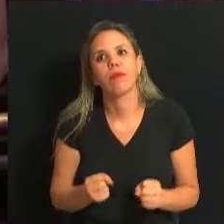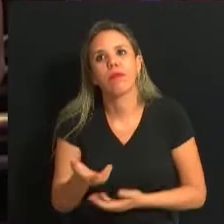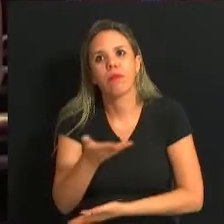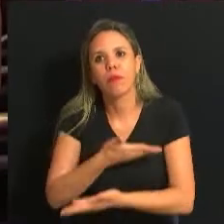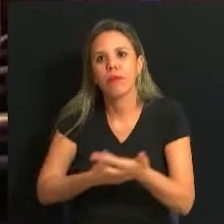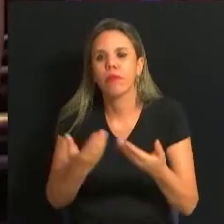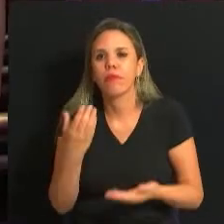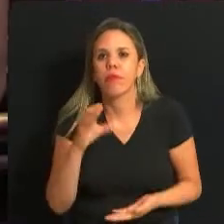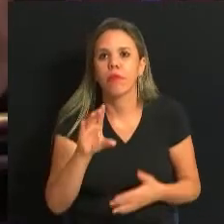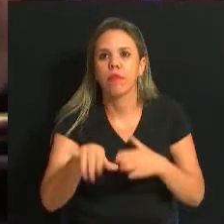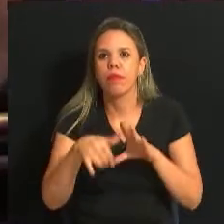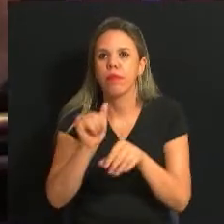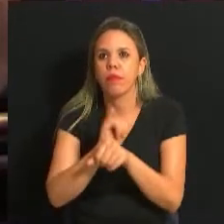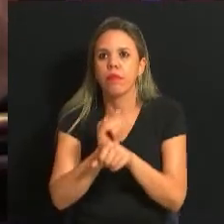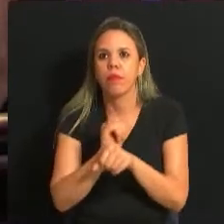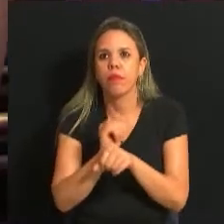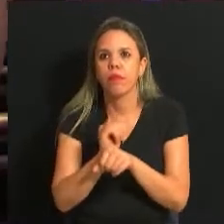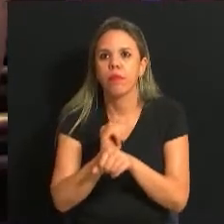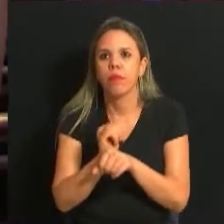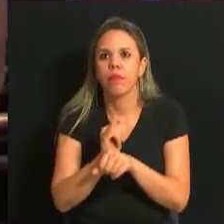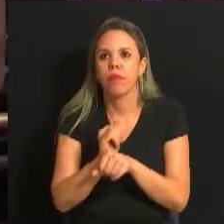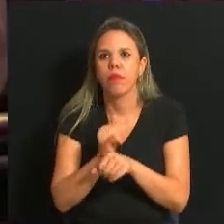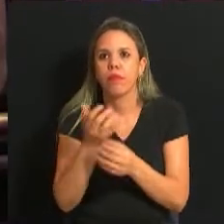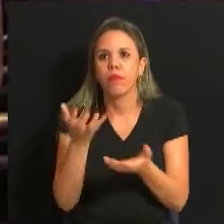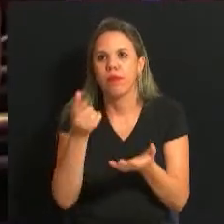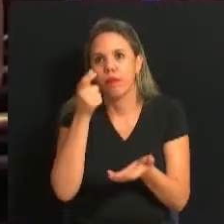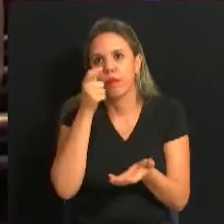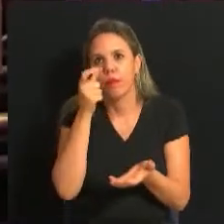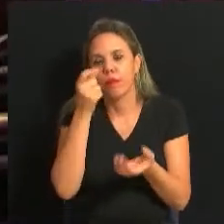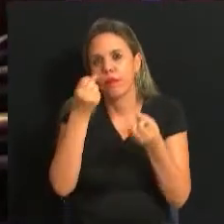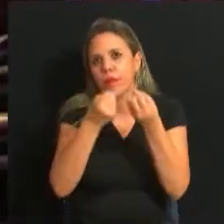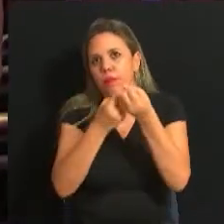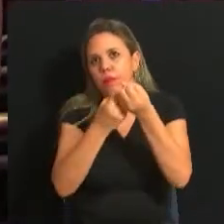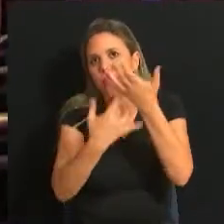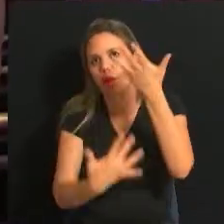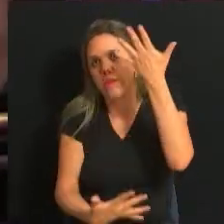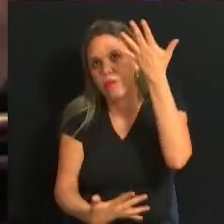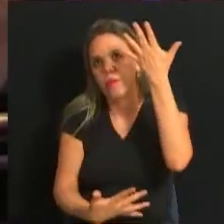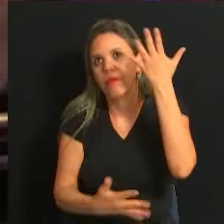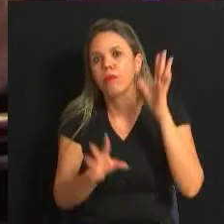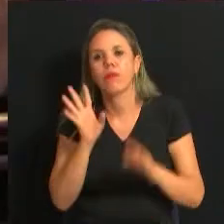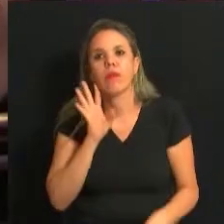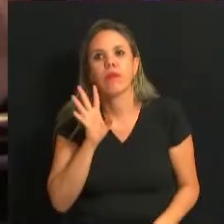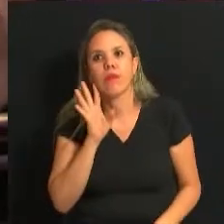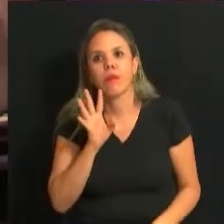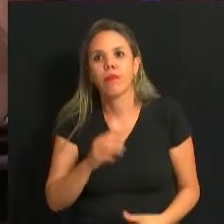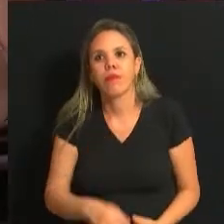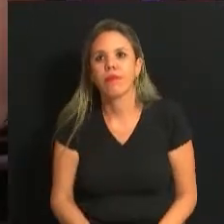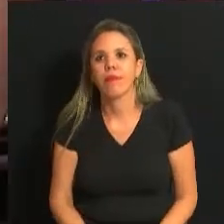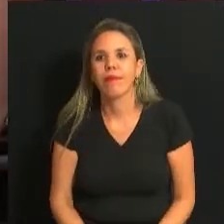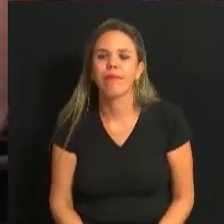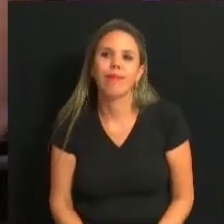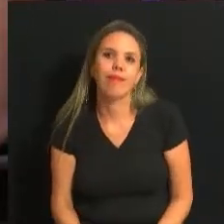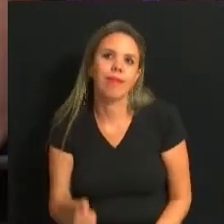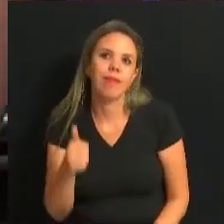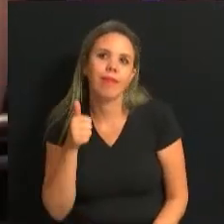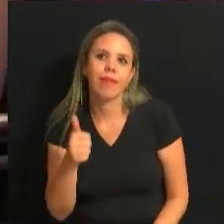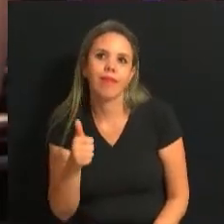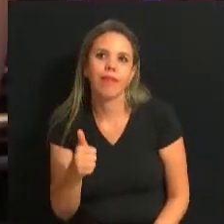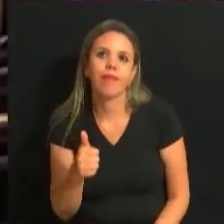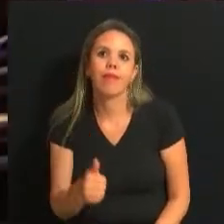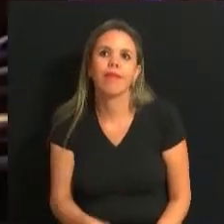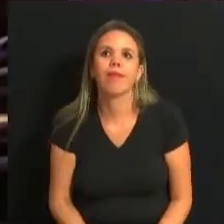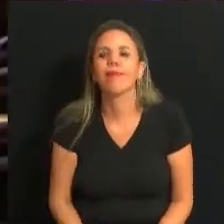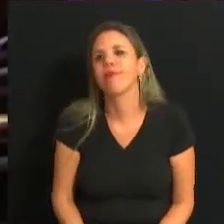lá no YouTube com o que vocês quiserem comentar. Seria muito legal também para a gente, tá bom? Boa, valeu,